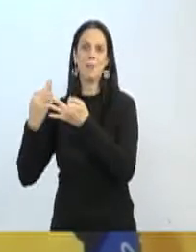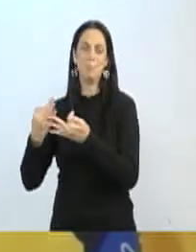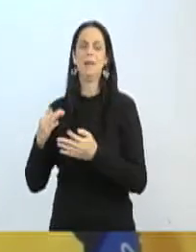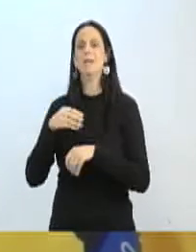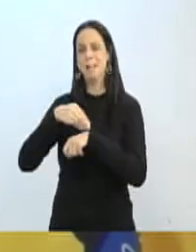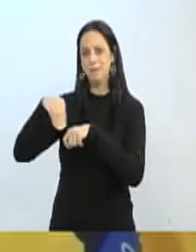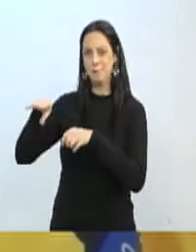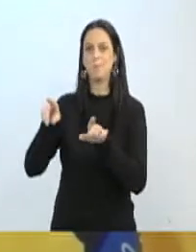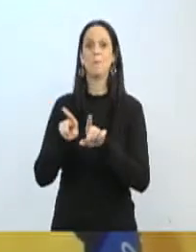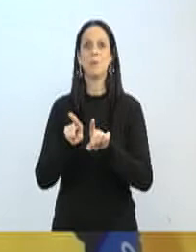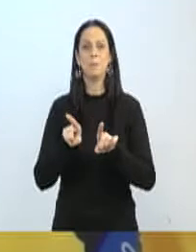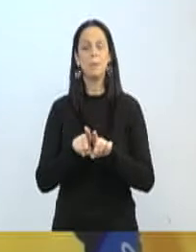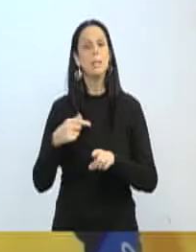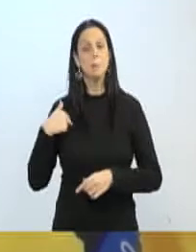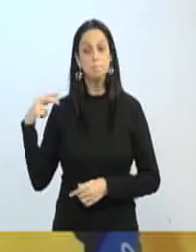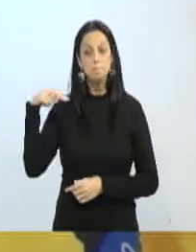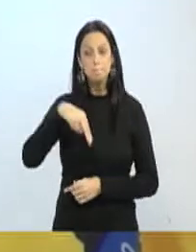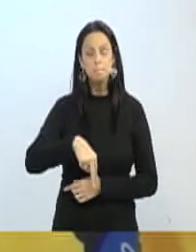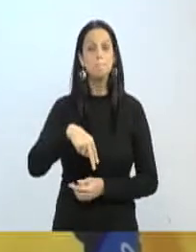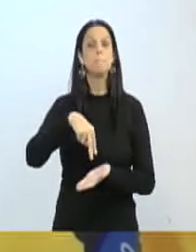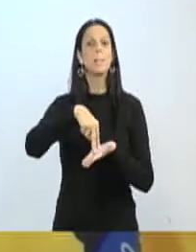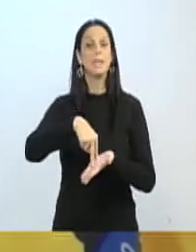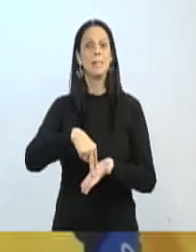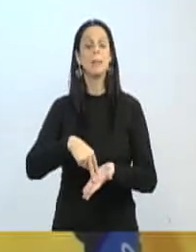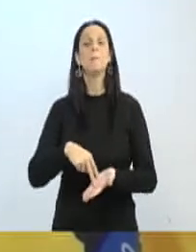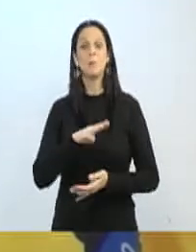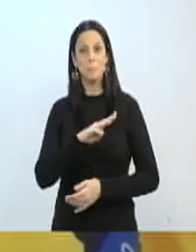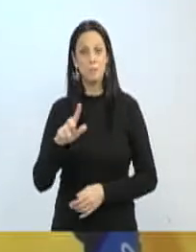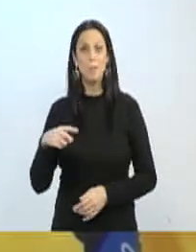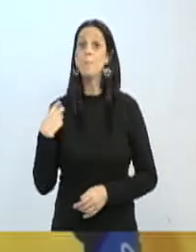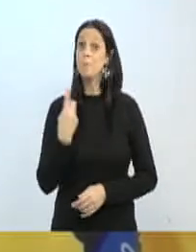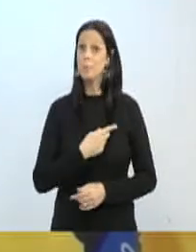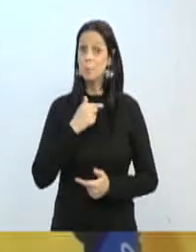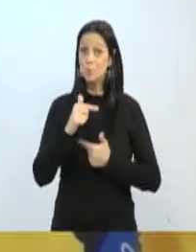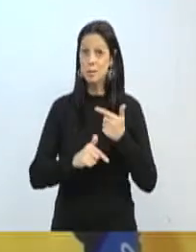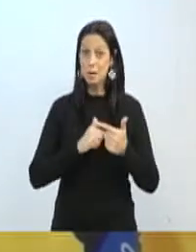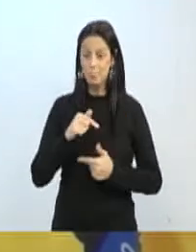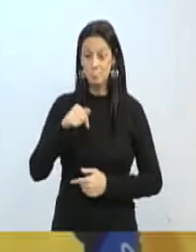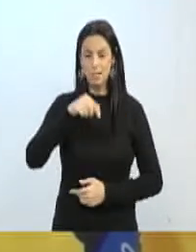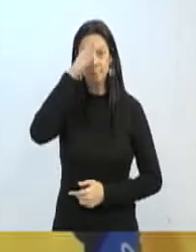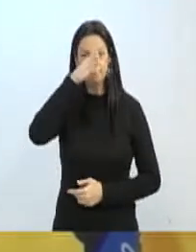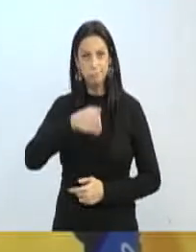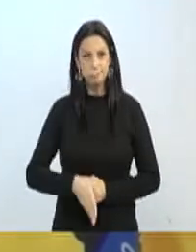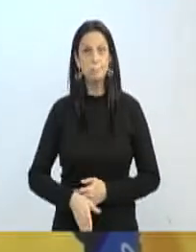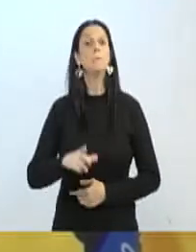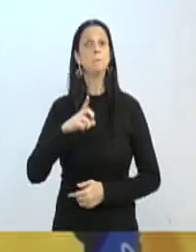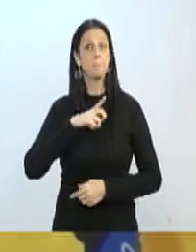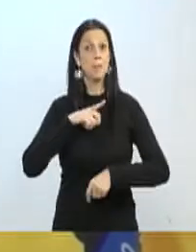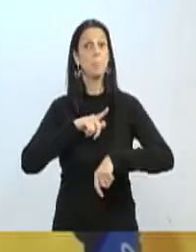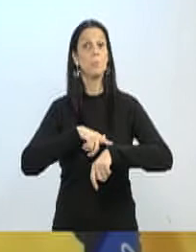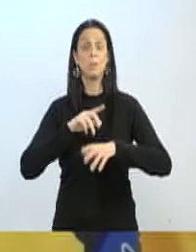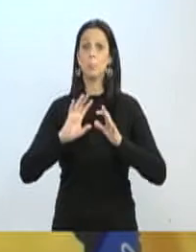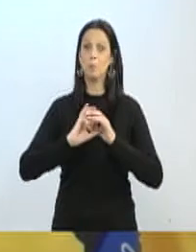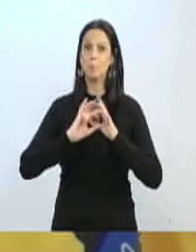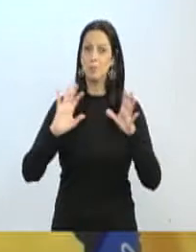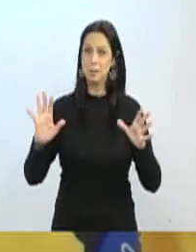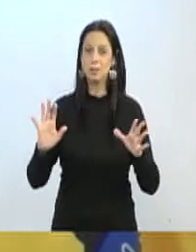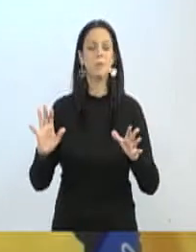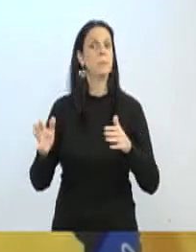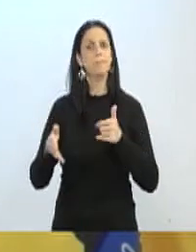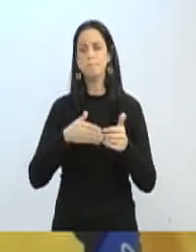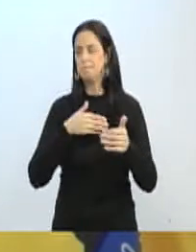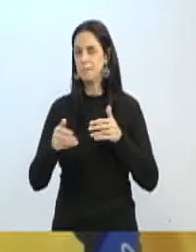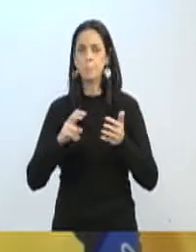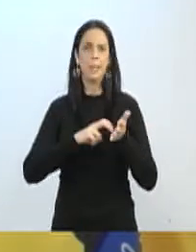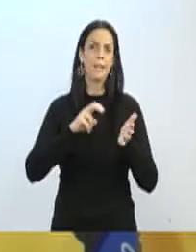me diz. Para cidade para Blumenau nós trabalhamos de forma integral aqui na cidade Então temos disponibilidade em todos os